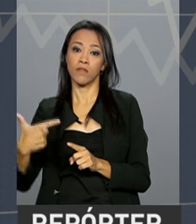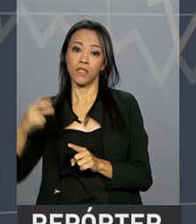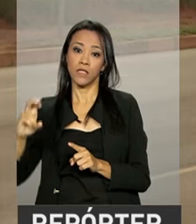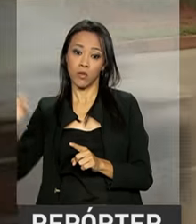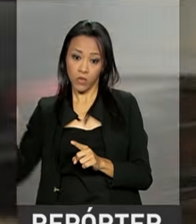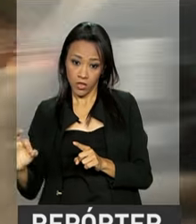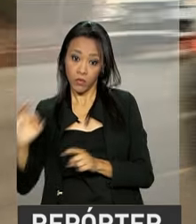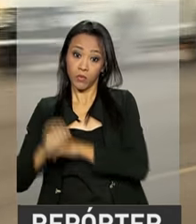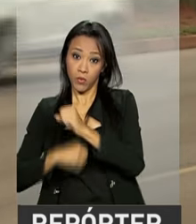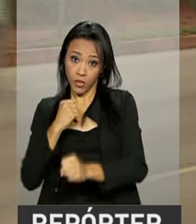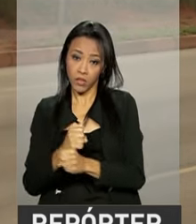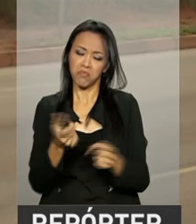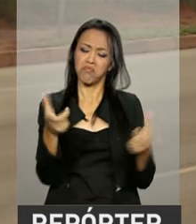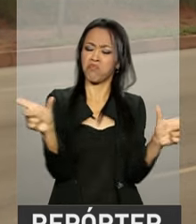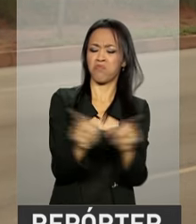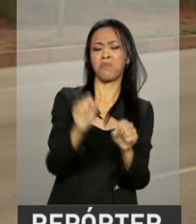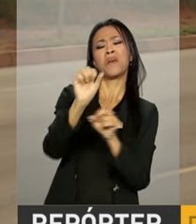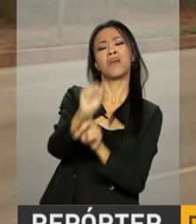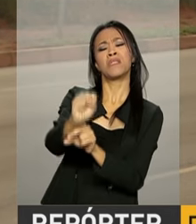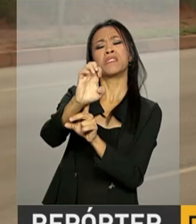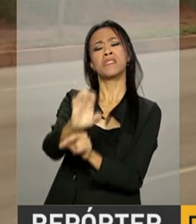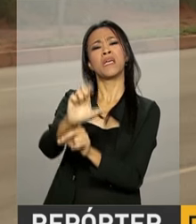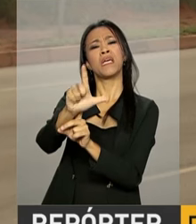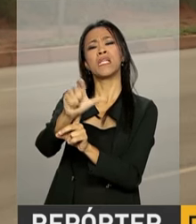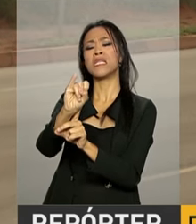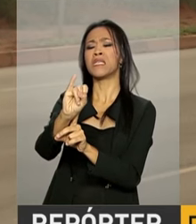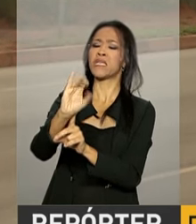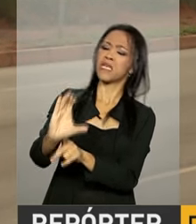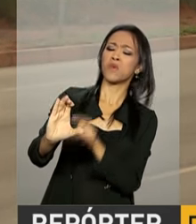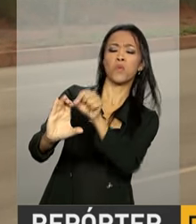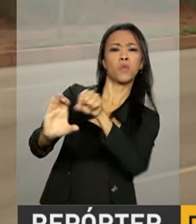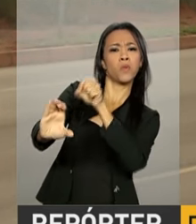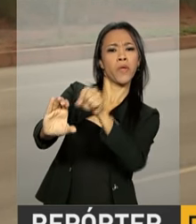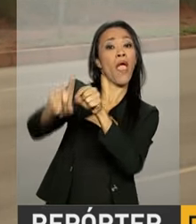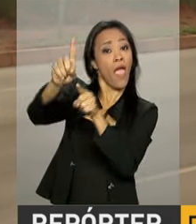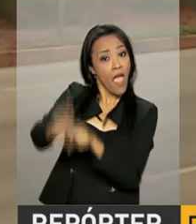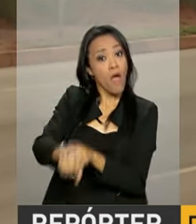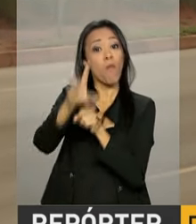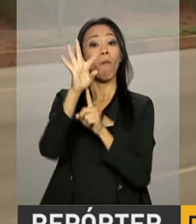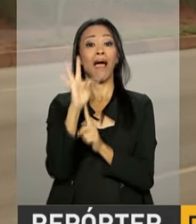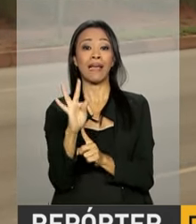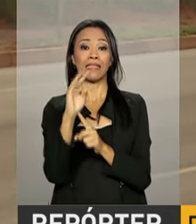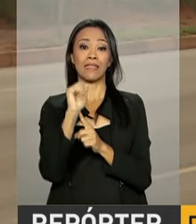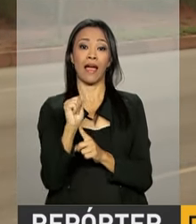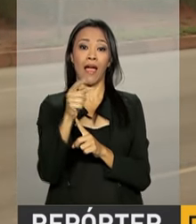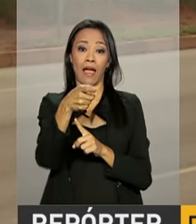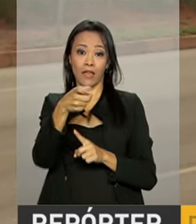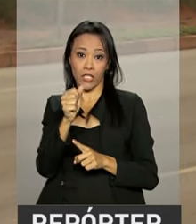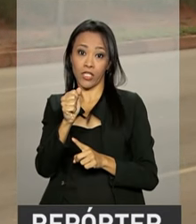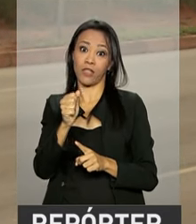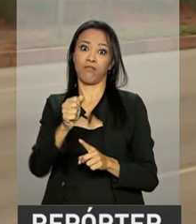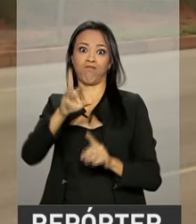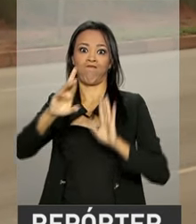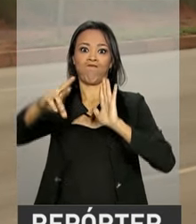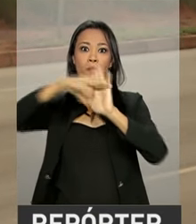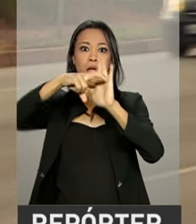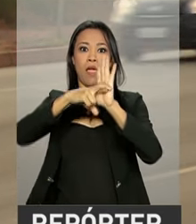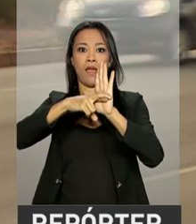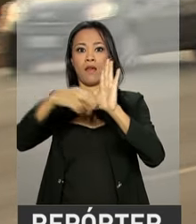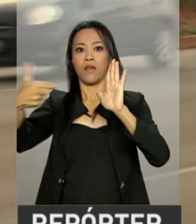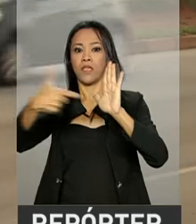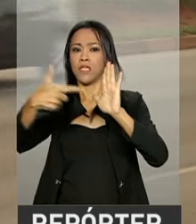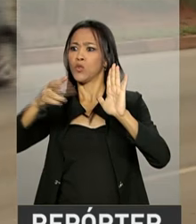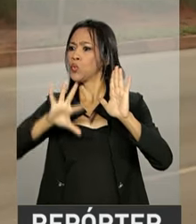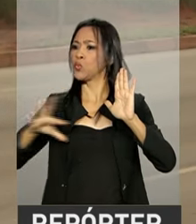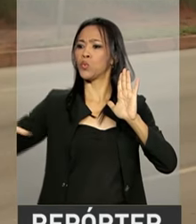ano a selic é uma taxa básica e isso significa que ela é utilizada para a definição dos juros cobrados em